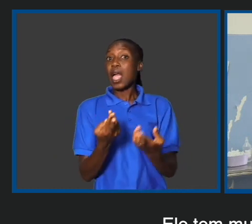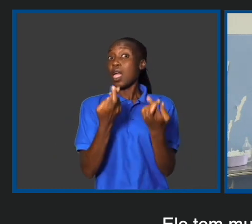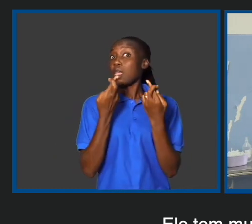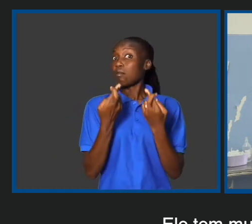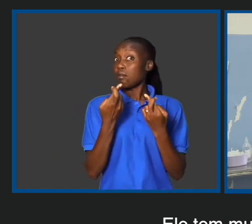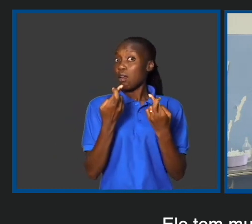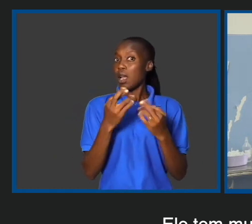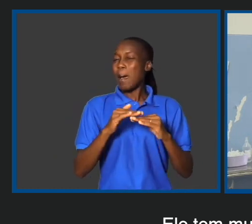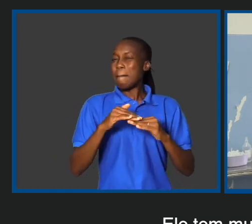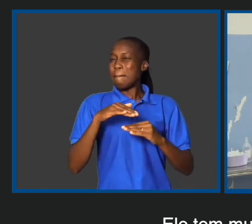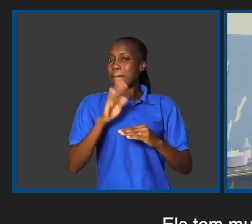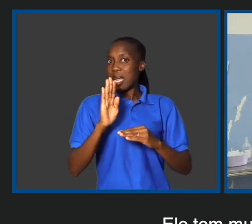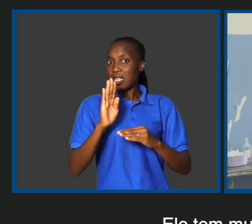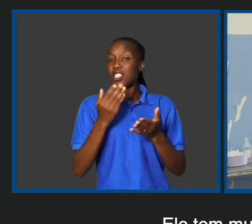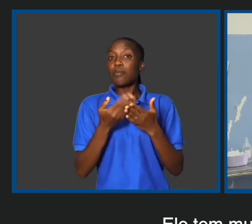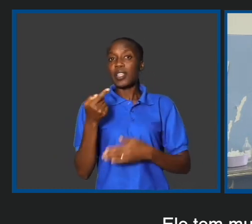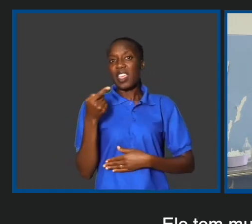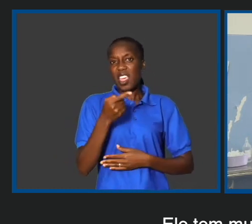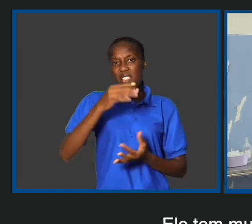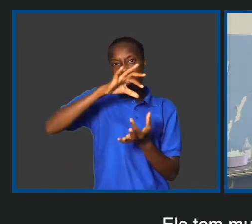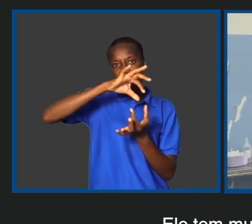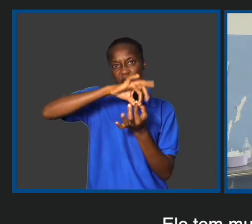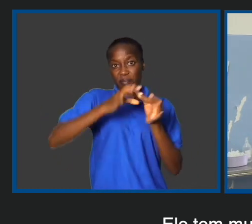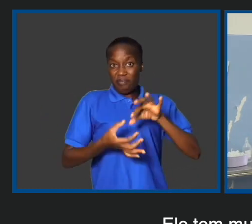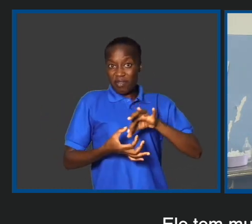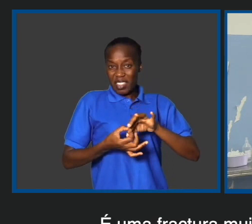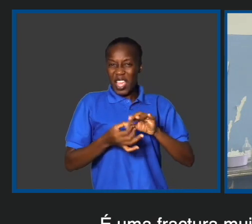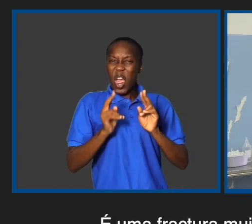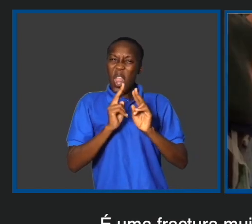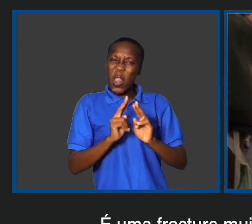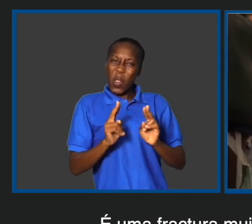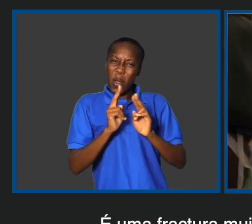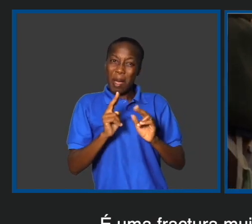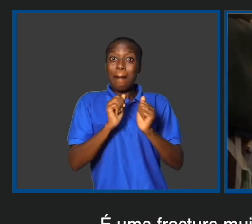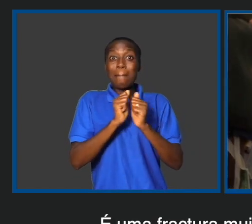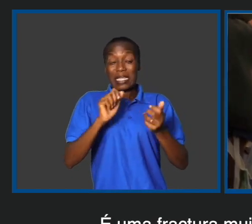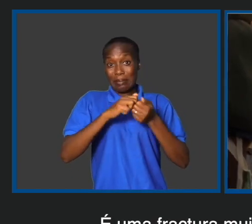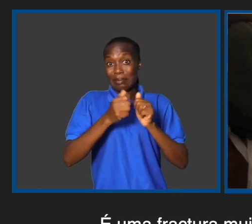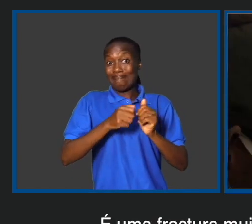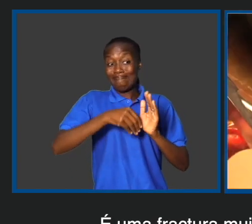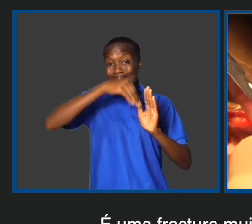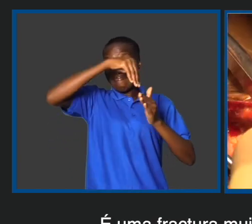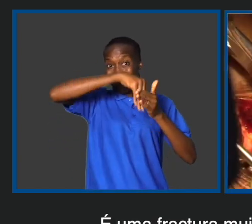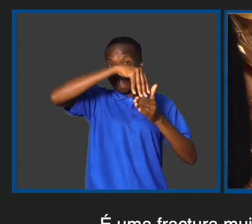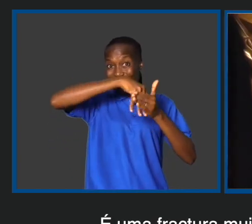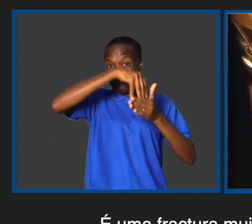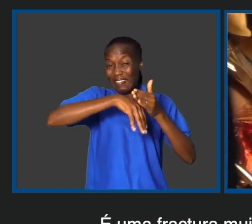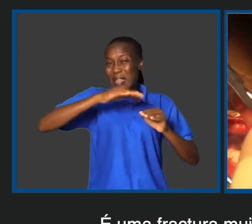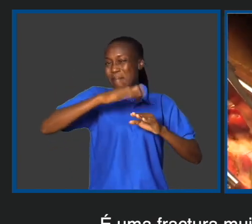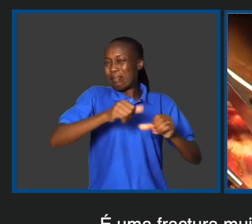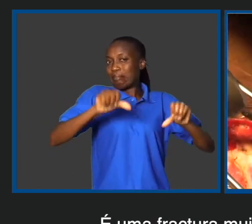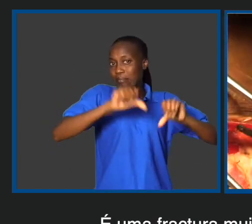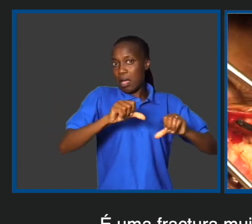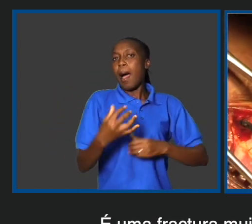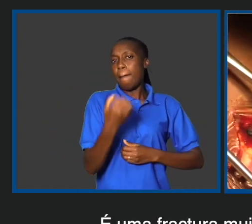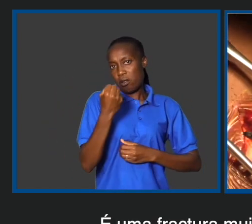sorte, pois a fratura afetou muito pouco a medula espinal. É uma fratura muito grave, que raramente